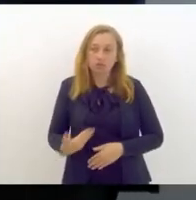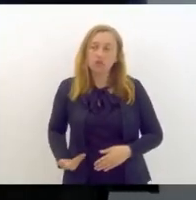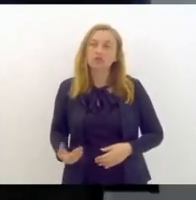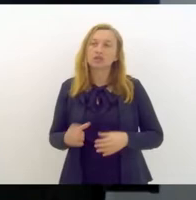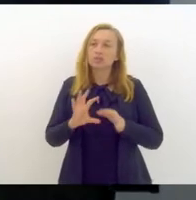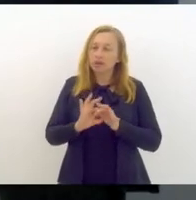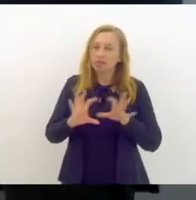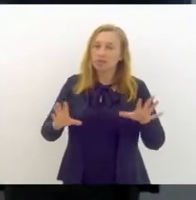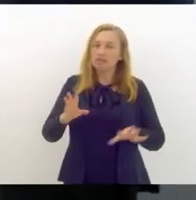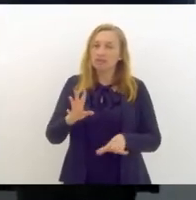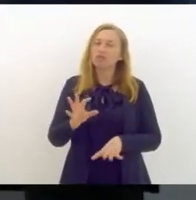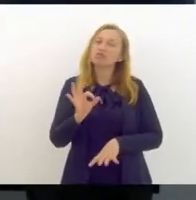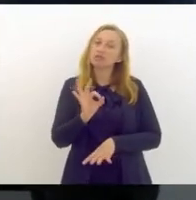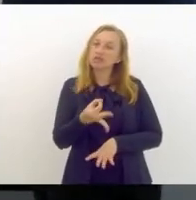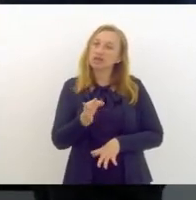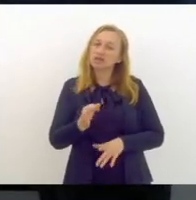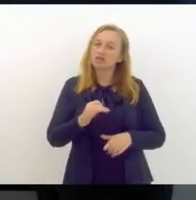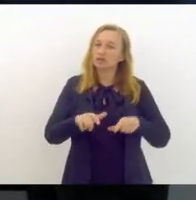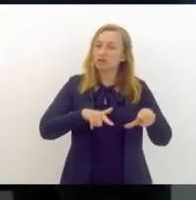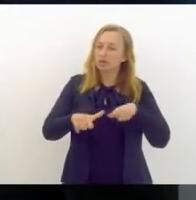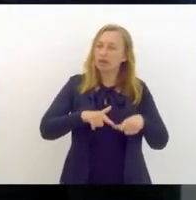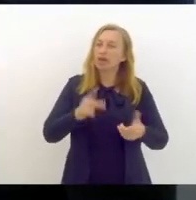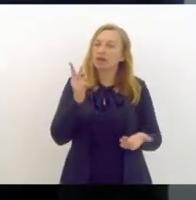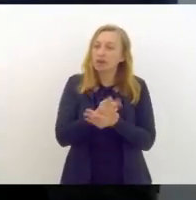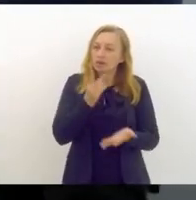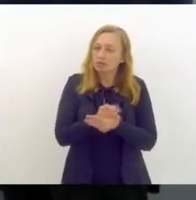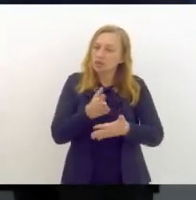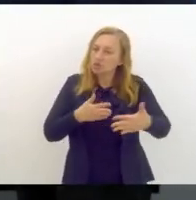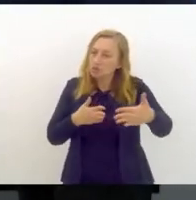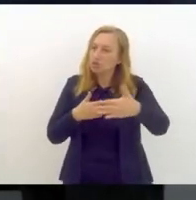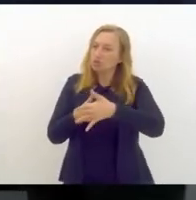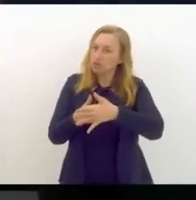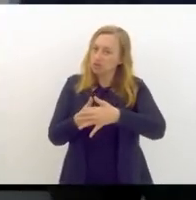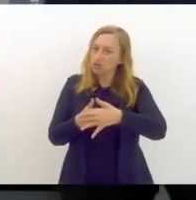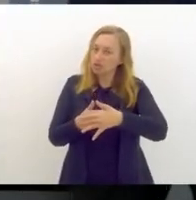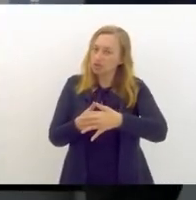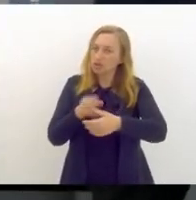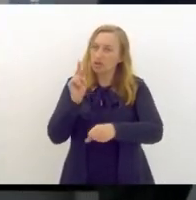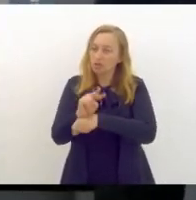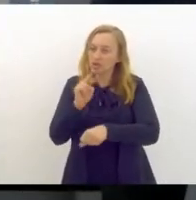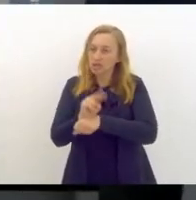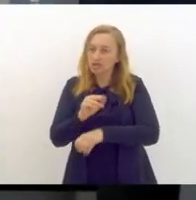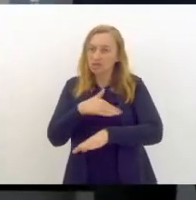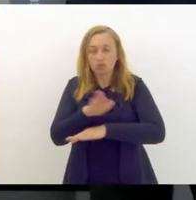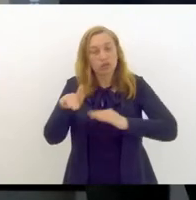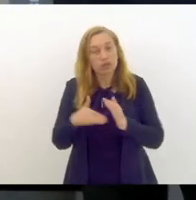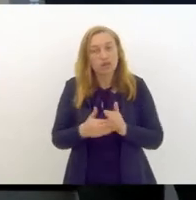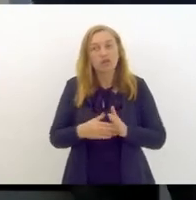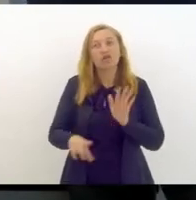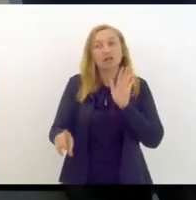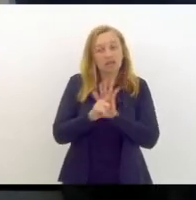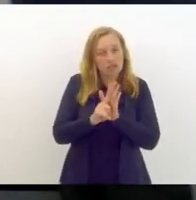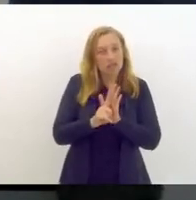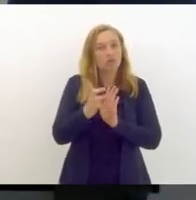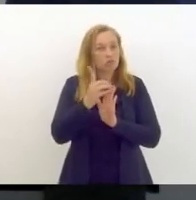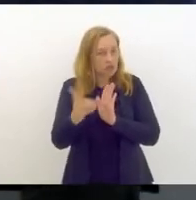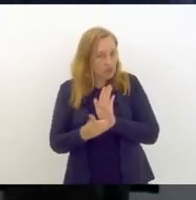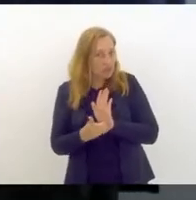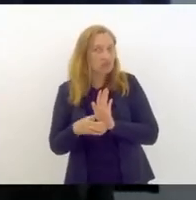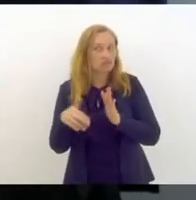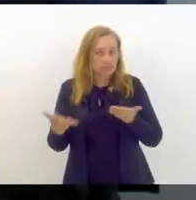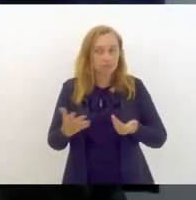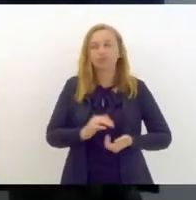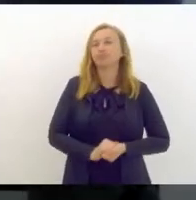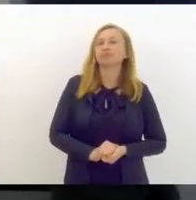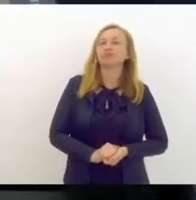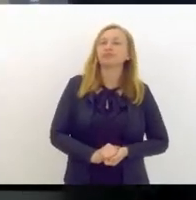permissão legal para sua execução, mesmo dentro dos limites de unidade de conservação e de proteção integral. É previsto em lei como decreto, né, por